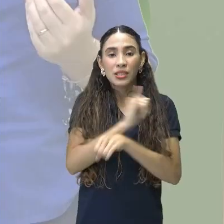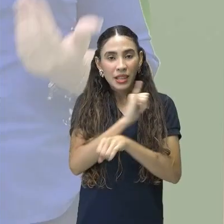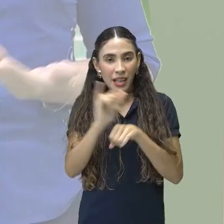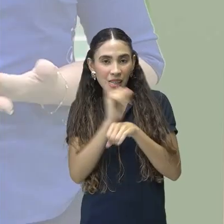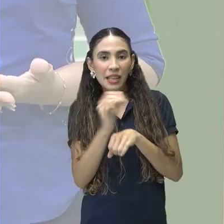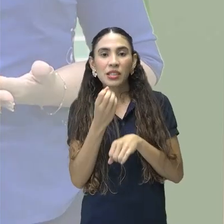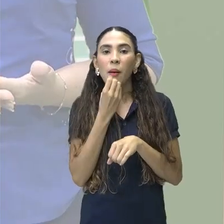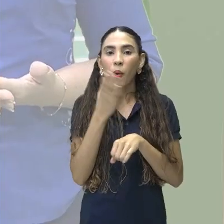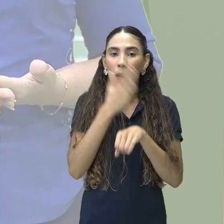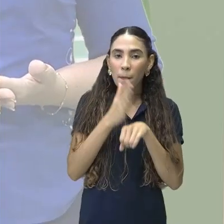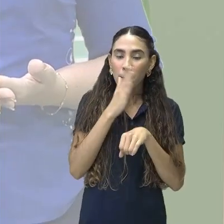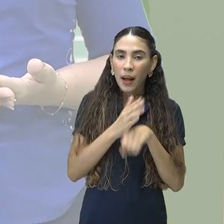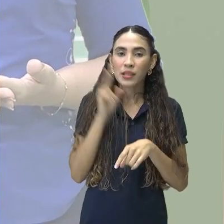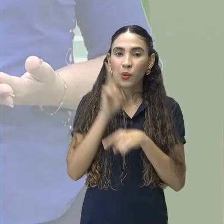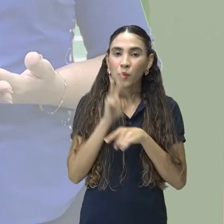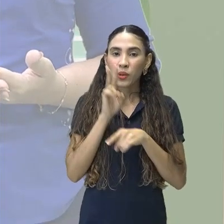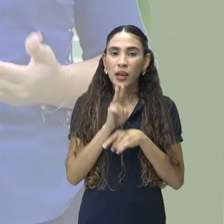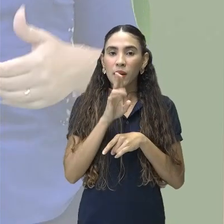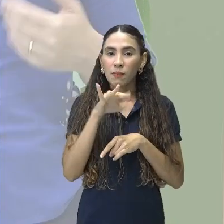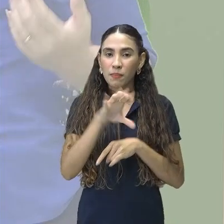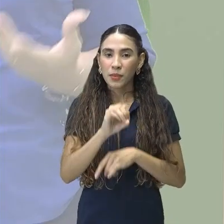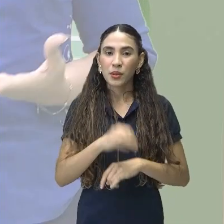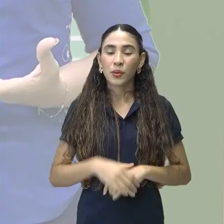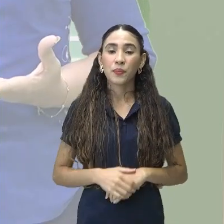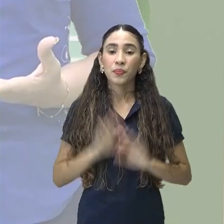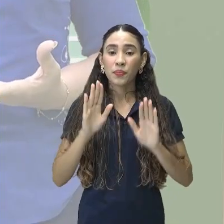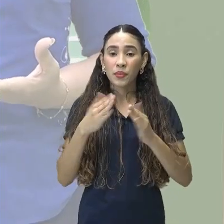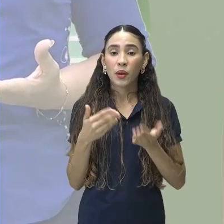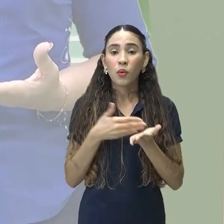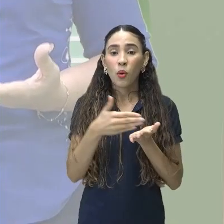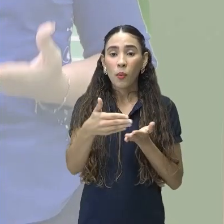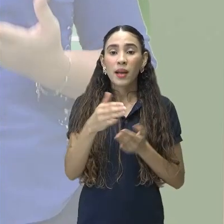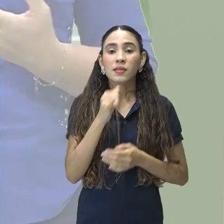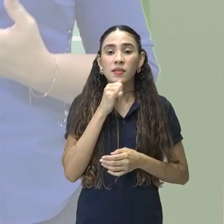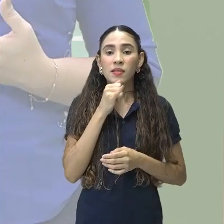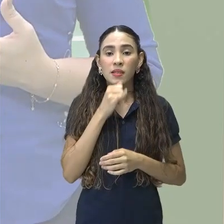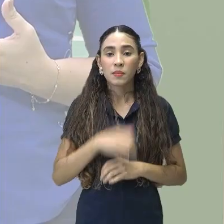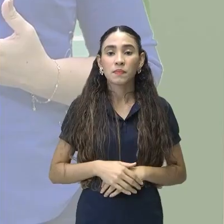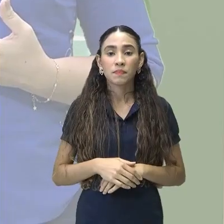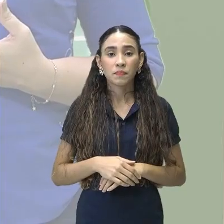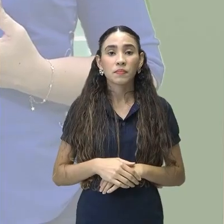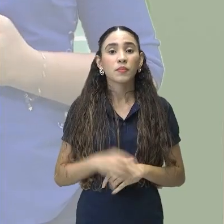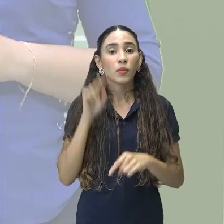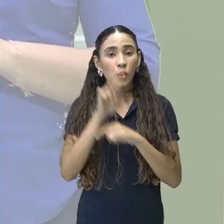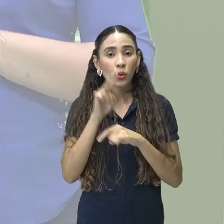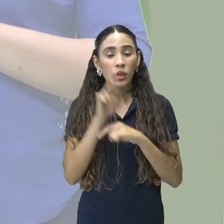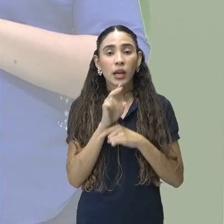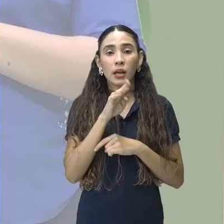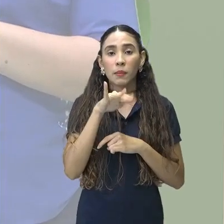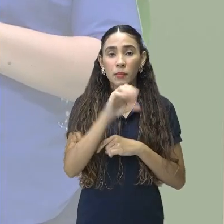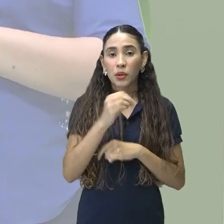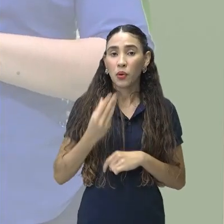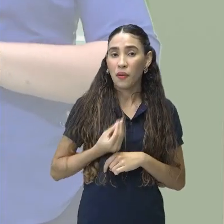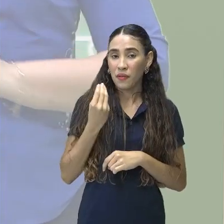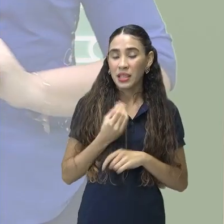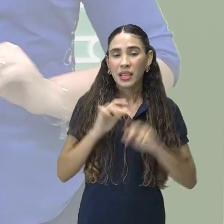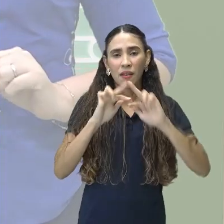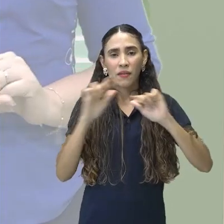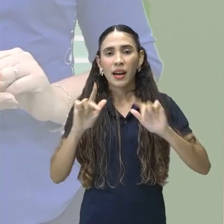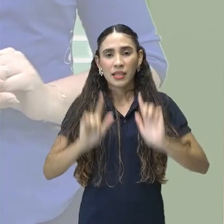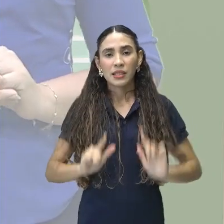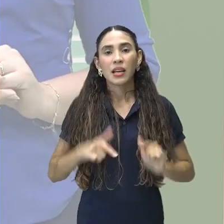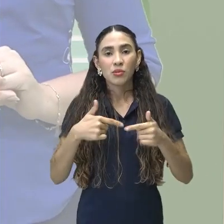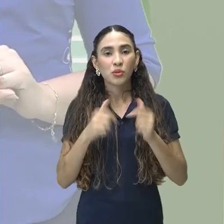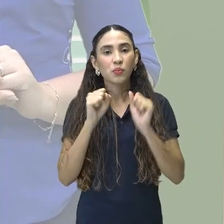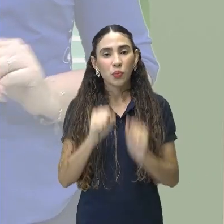para preservar a biodiversidade. E aí a gente começa, olha só, para manter a biodiversidade, várias ações podem